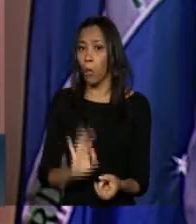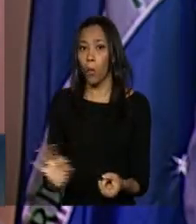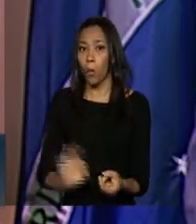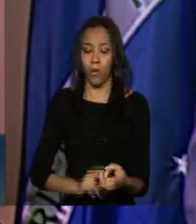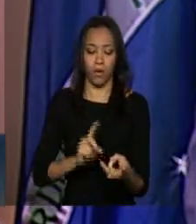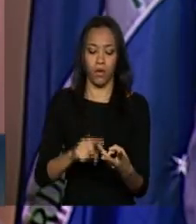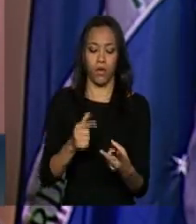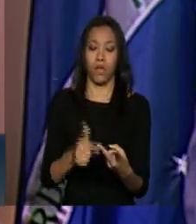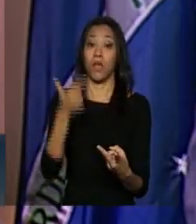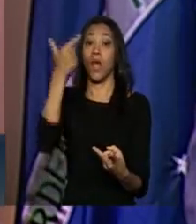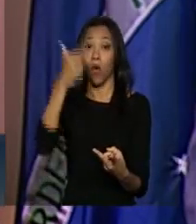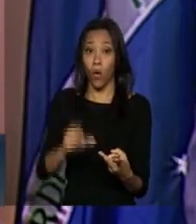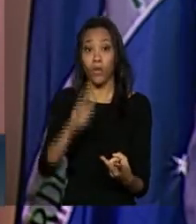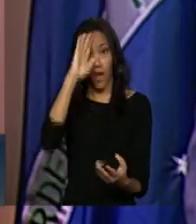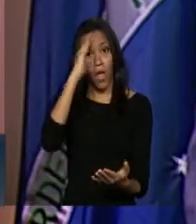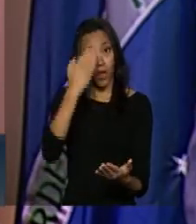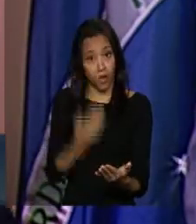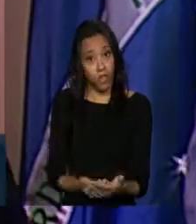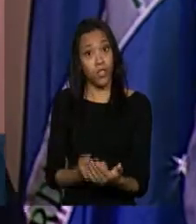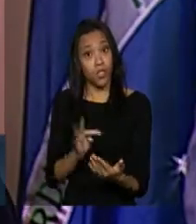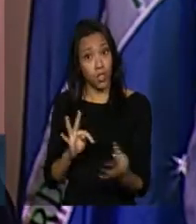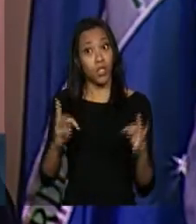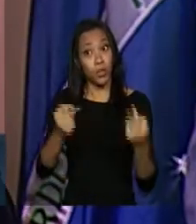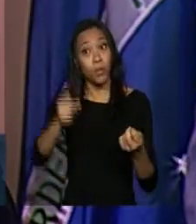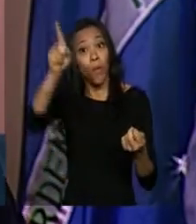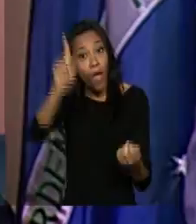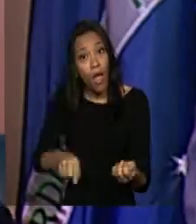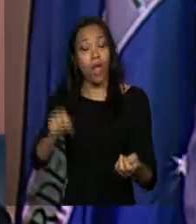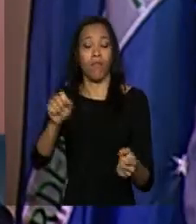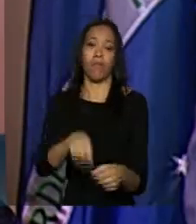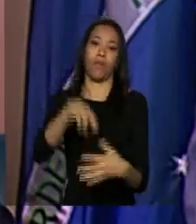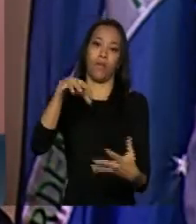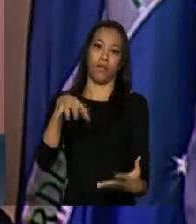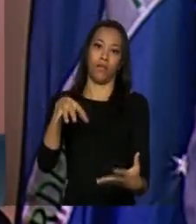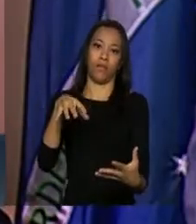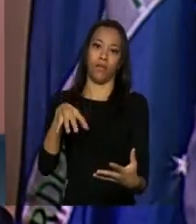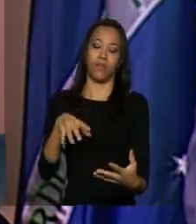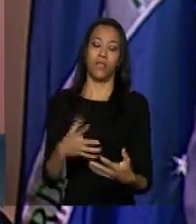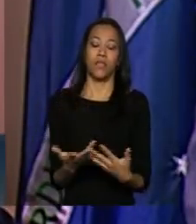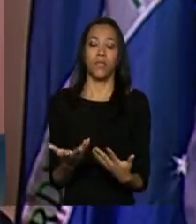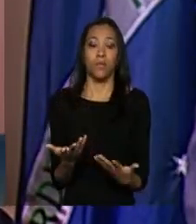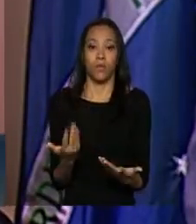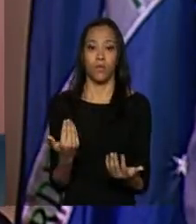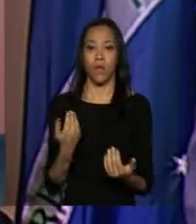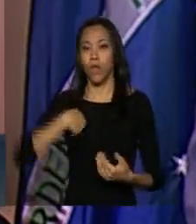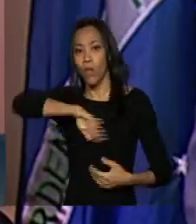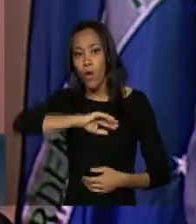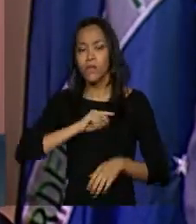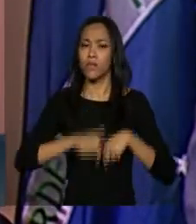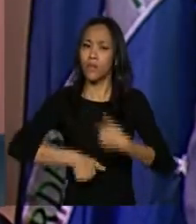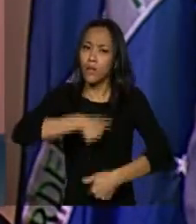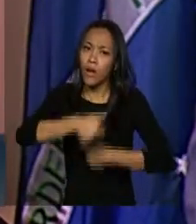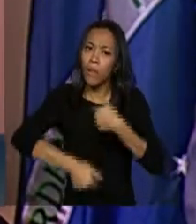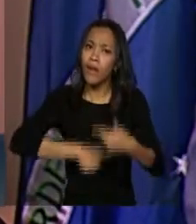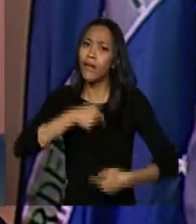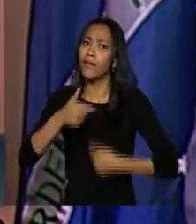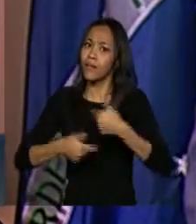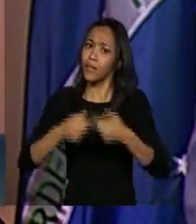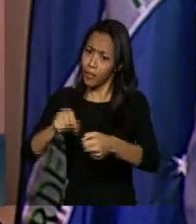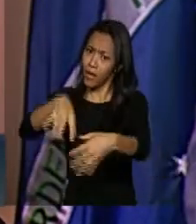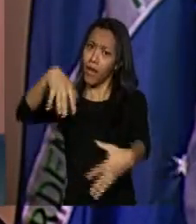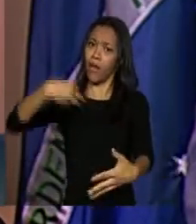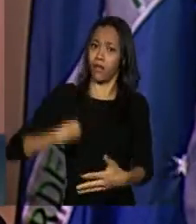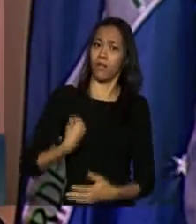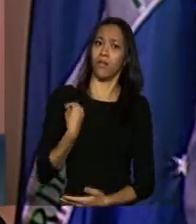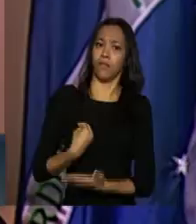é acreditando que todas as coisas são milagres. E nós trabalhamos em prol do verdadeiro milagre da vida,